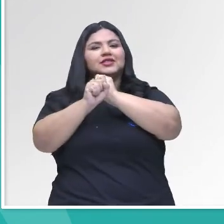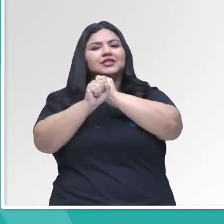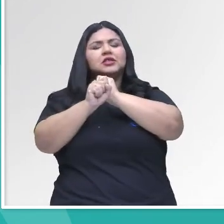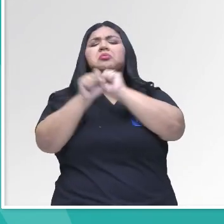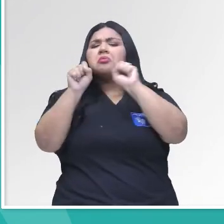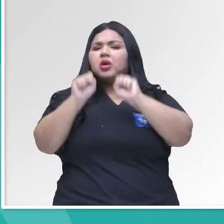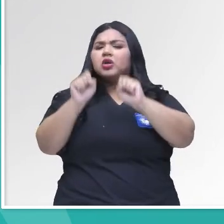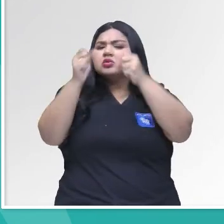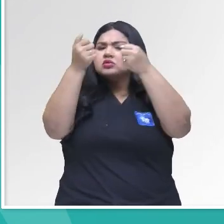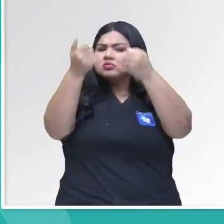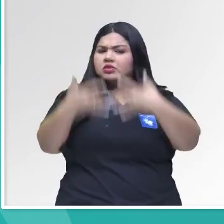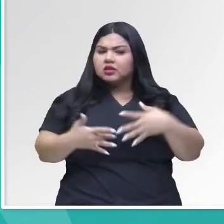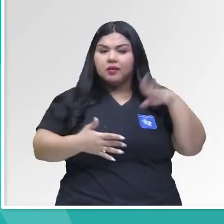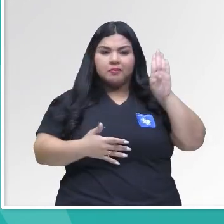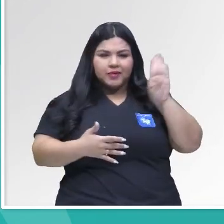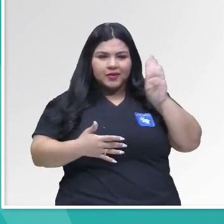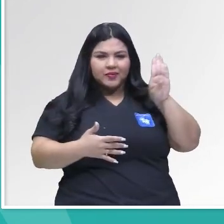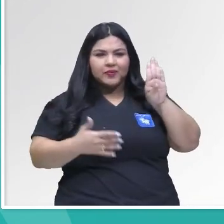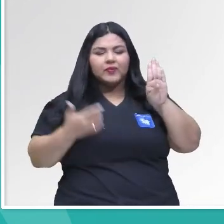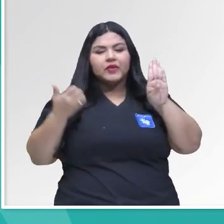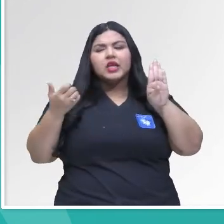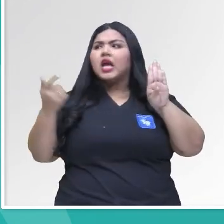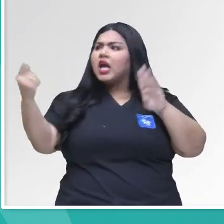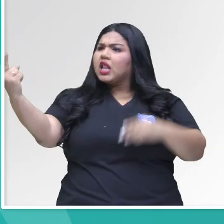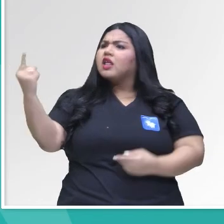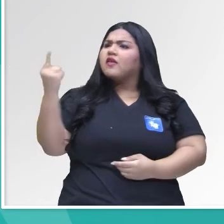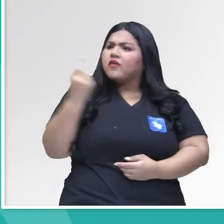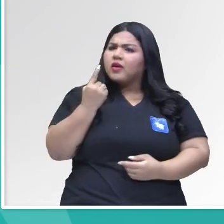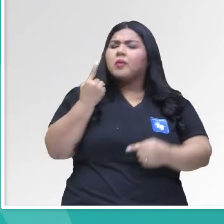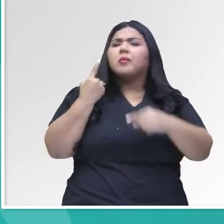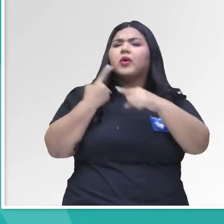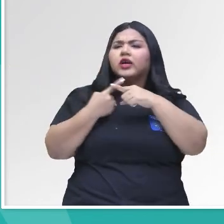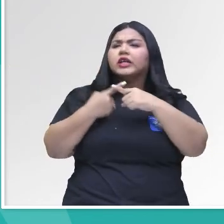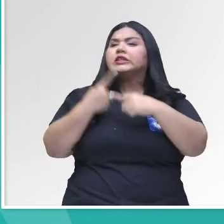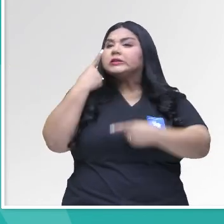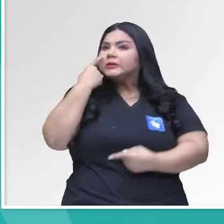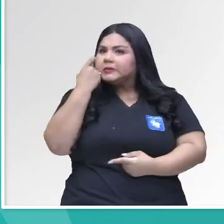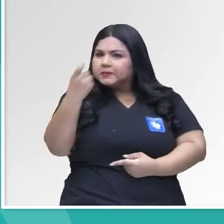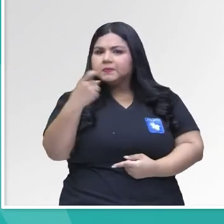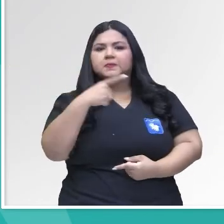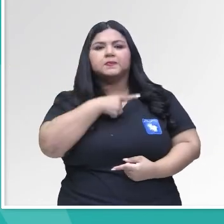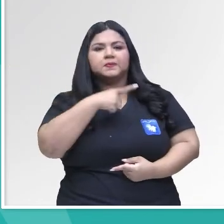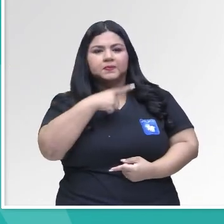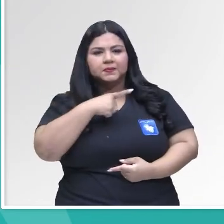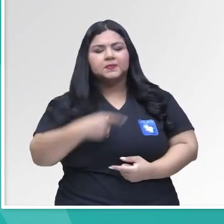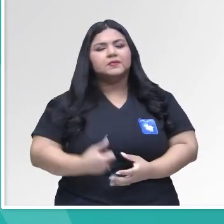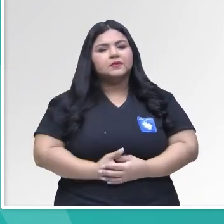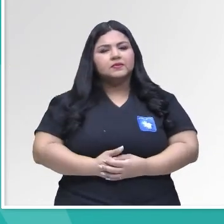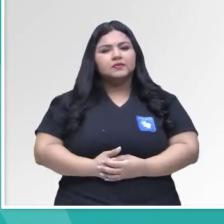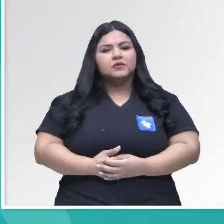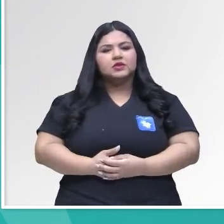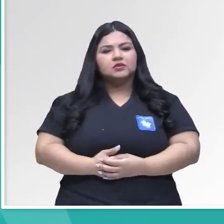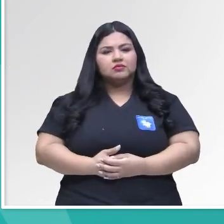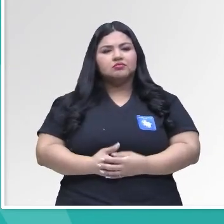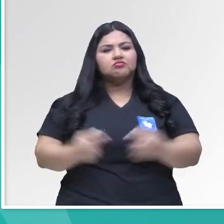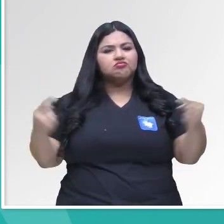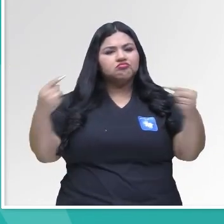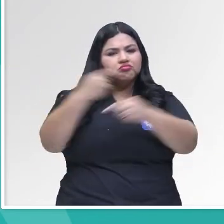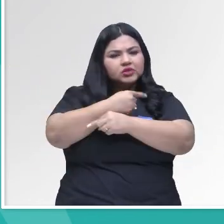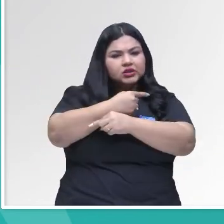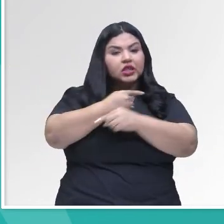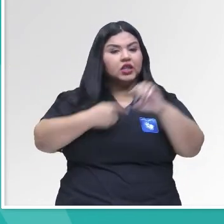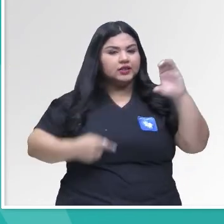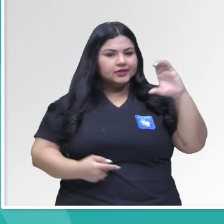explicação. Ele veio porque estava interessado. Contraste.